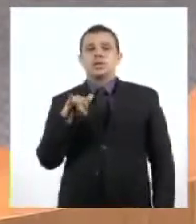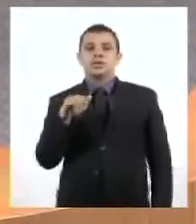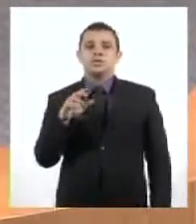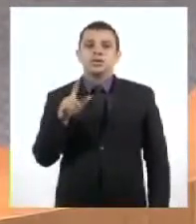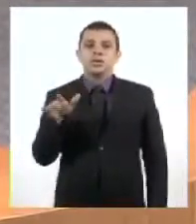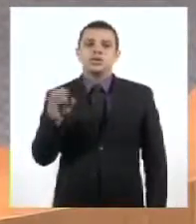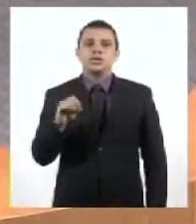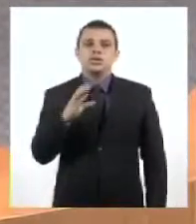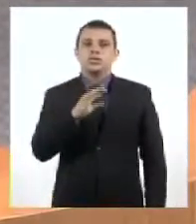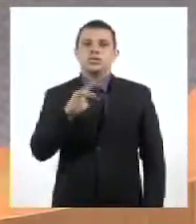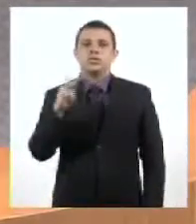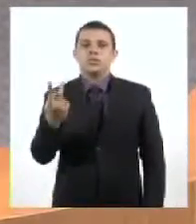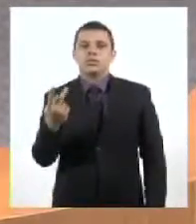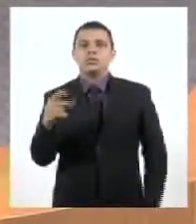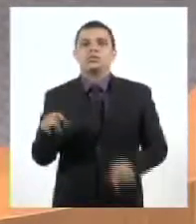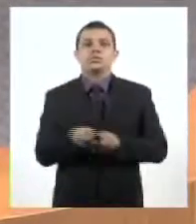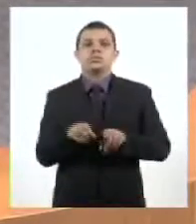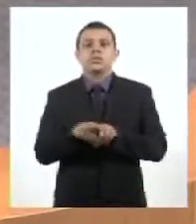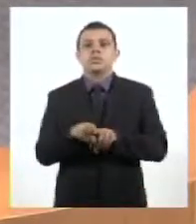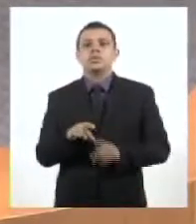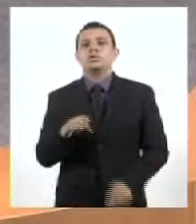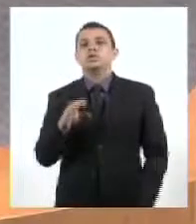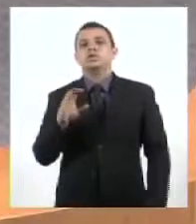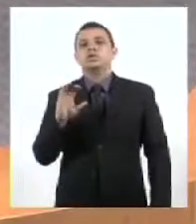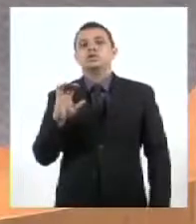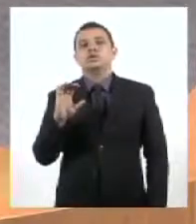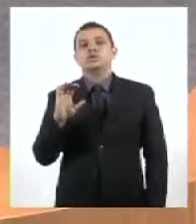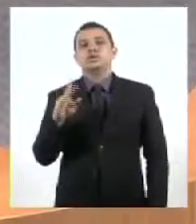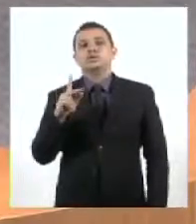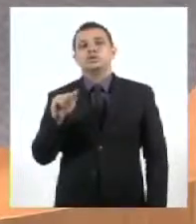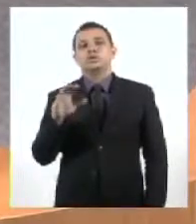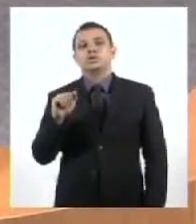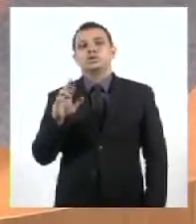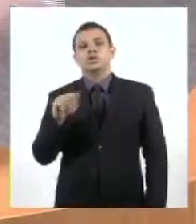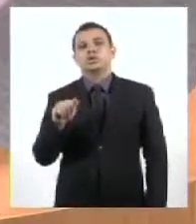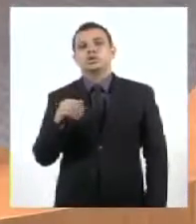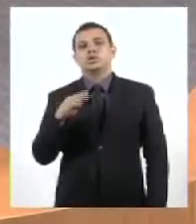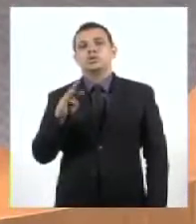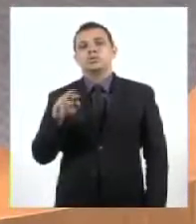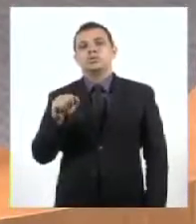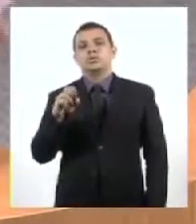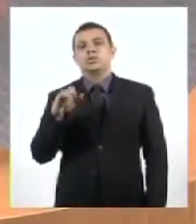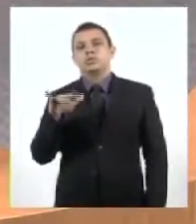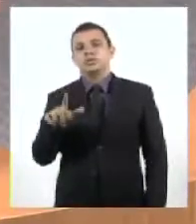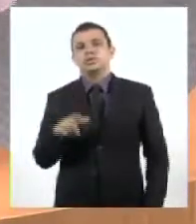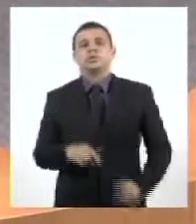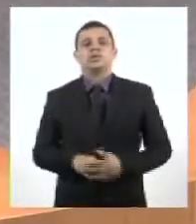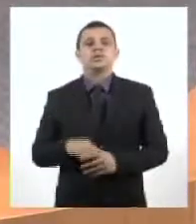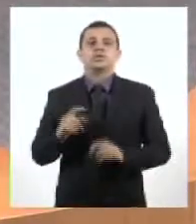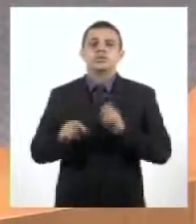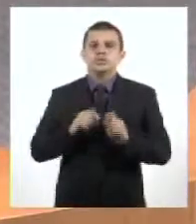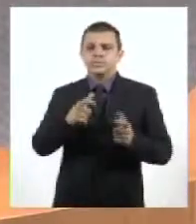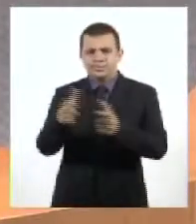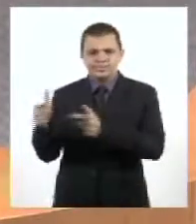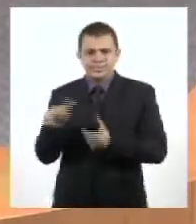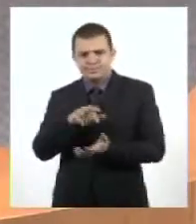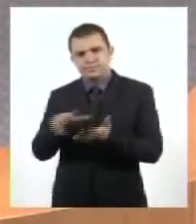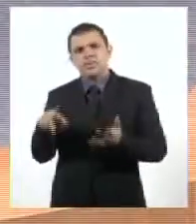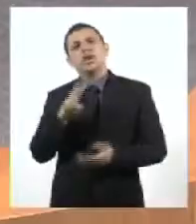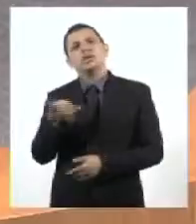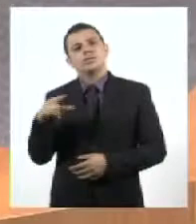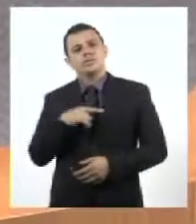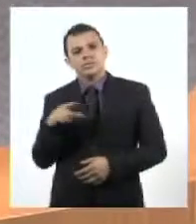seus editais em elaboração. Ou seja, compromisso do governo de Edvaldo Holanda Júnior,